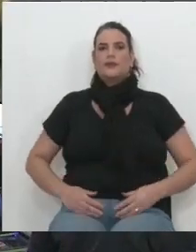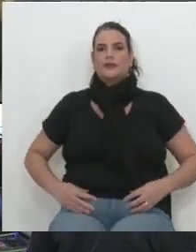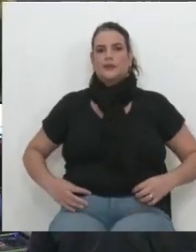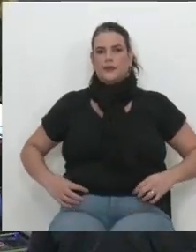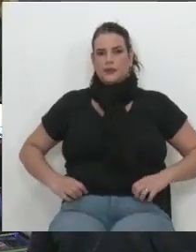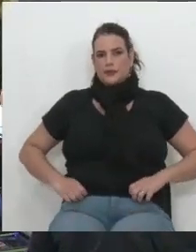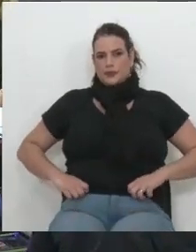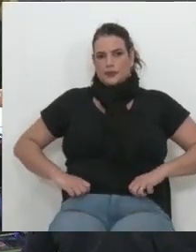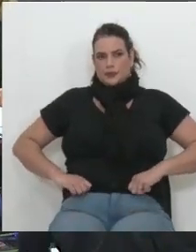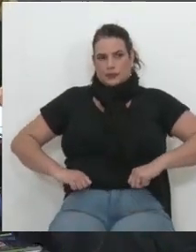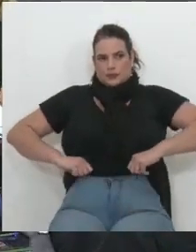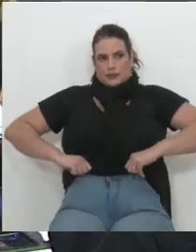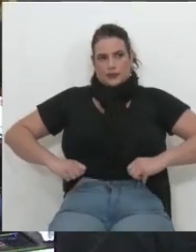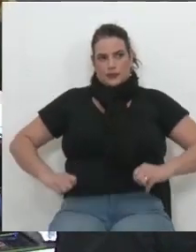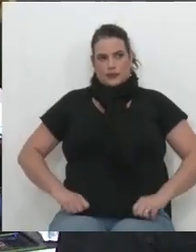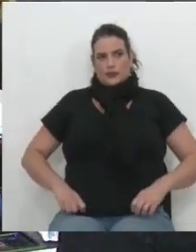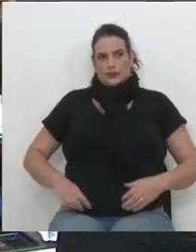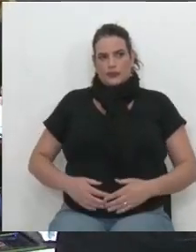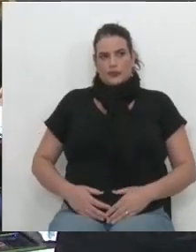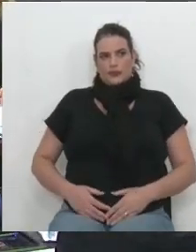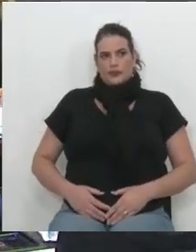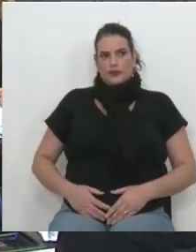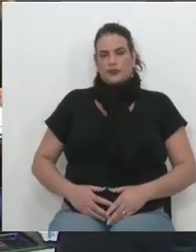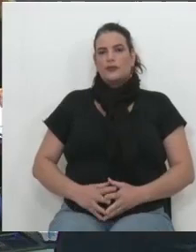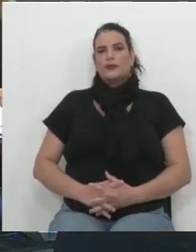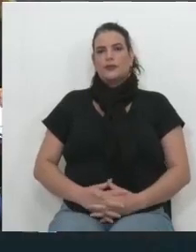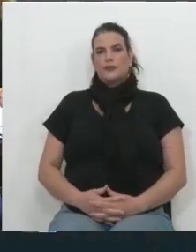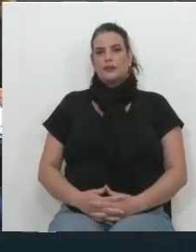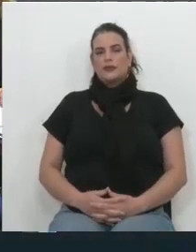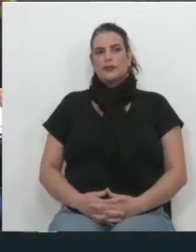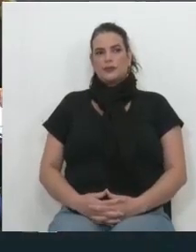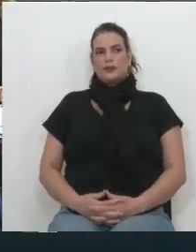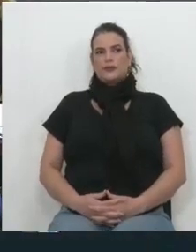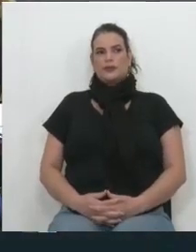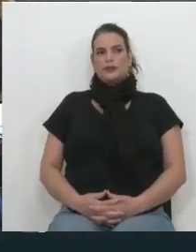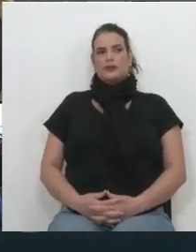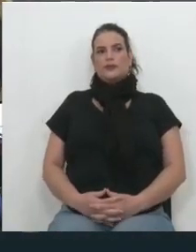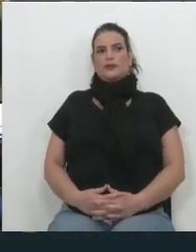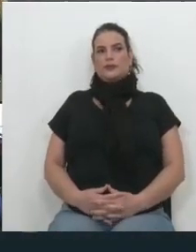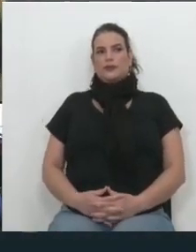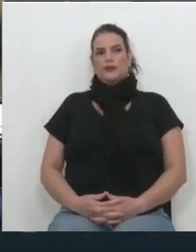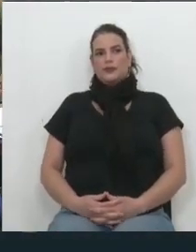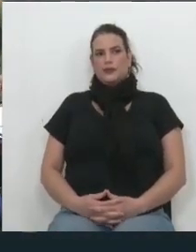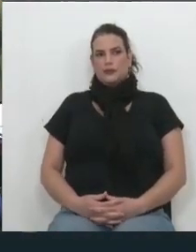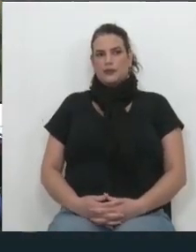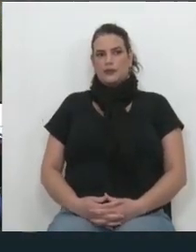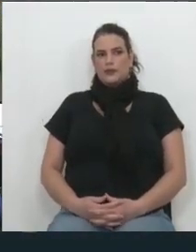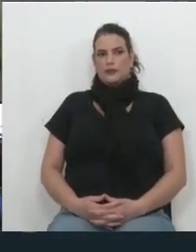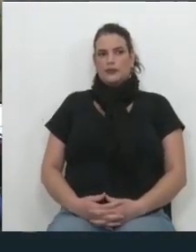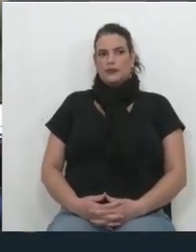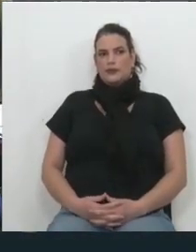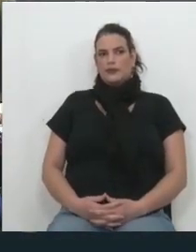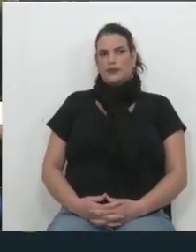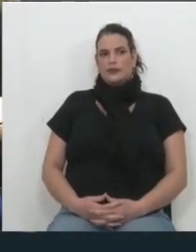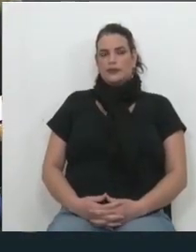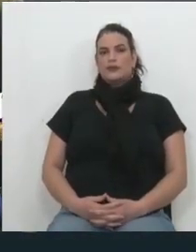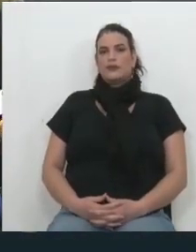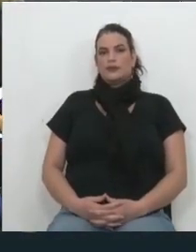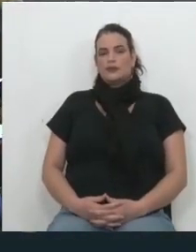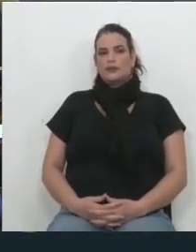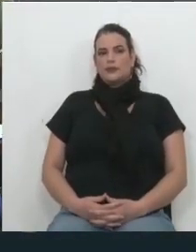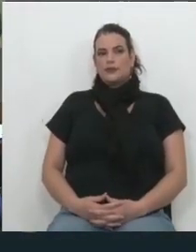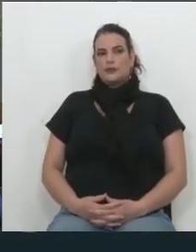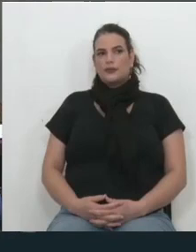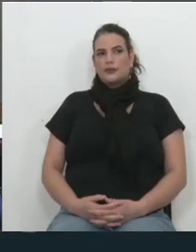Erlan Tarcísio. Eu pensei que você era parente do Tarcísio. Não. Tô brincando. Pertenço à família, na verdade, a família Souza. Ah, tá.